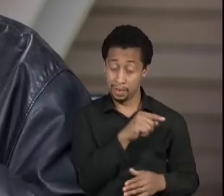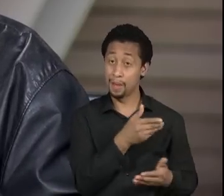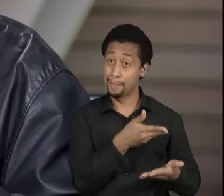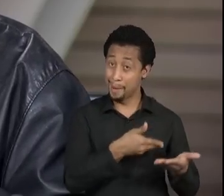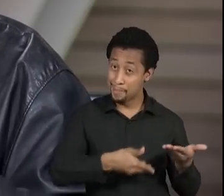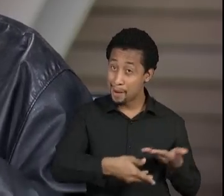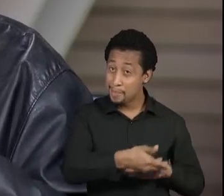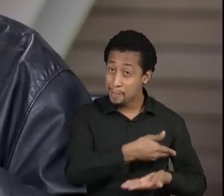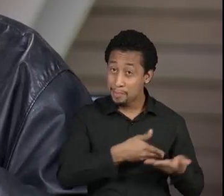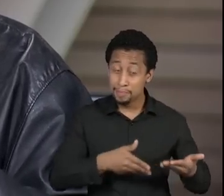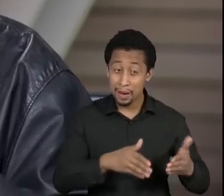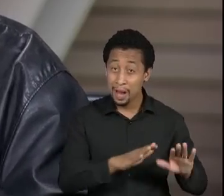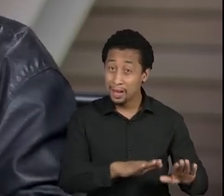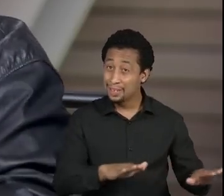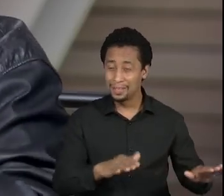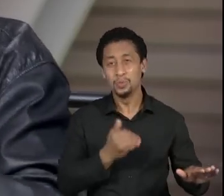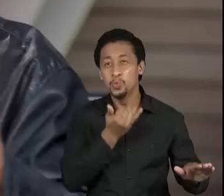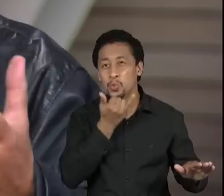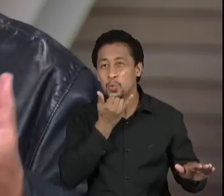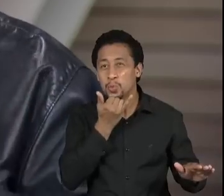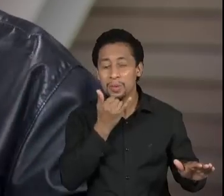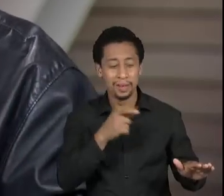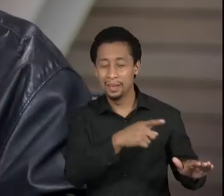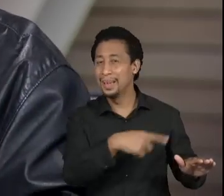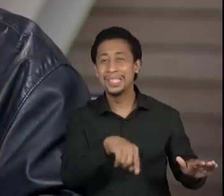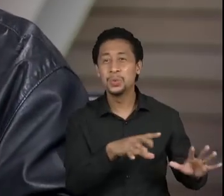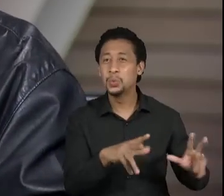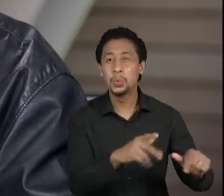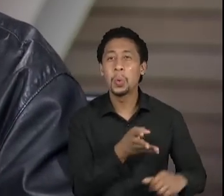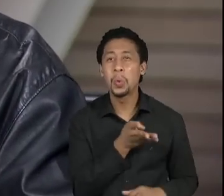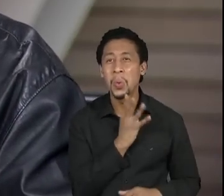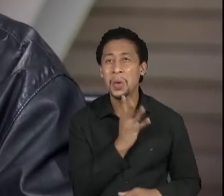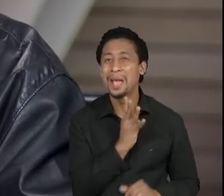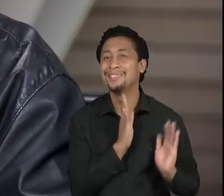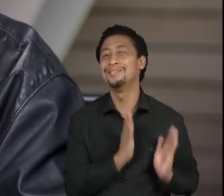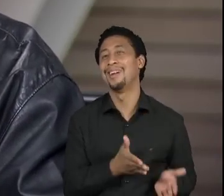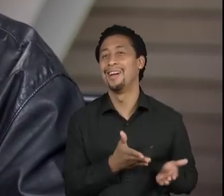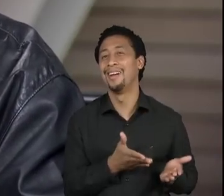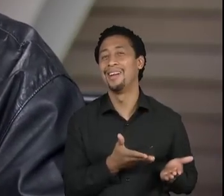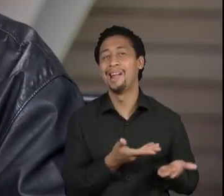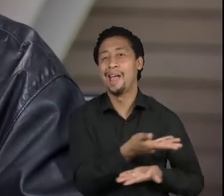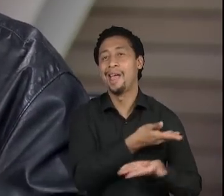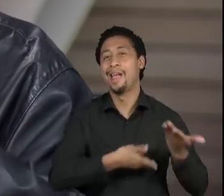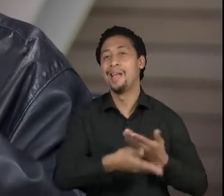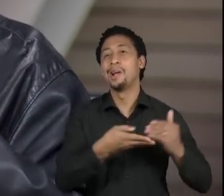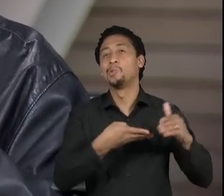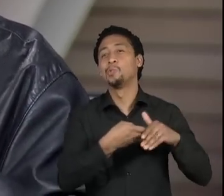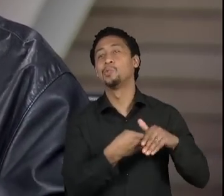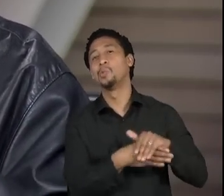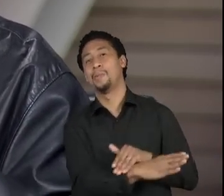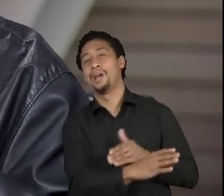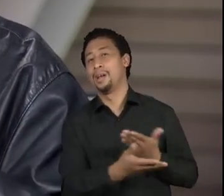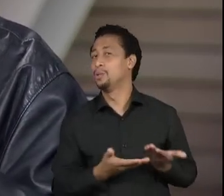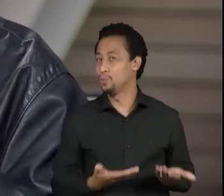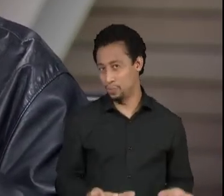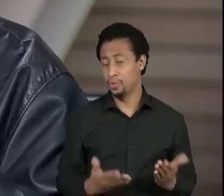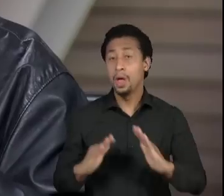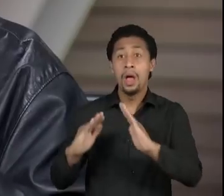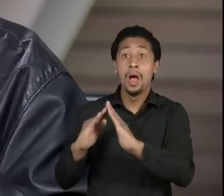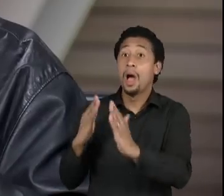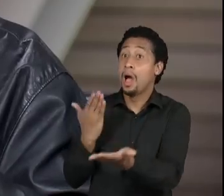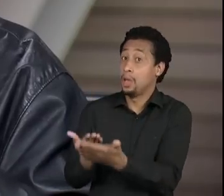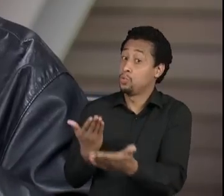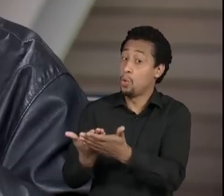socialização entre iguais, entre aqueles que já fazem parte do círculo de relações da família. A escola propicia